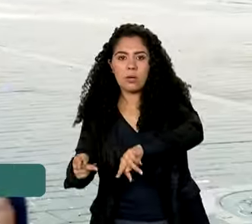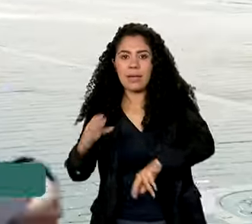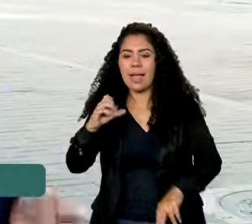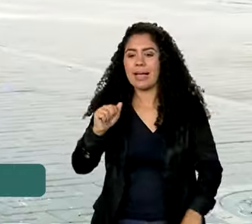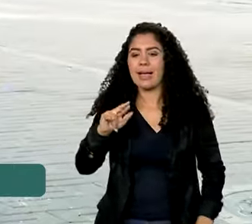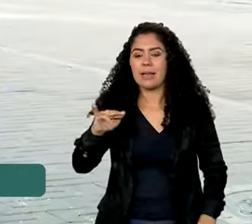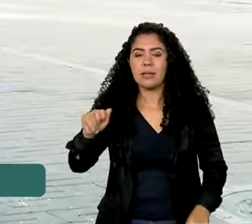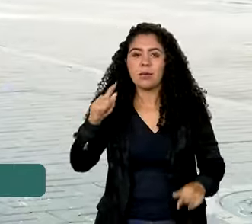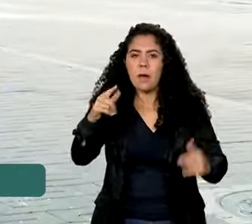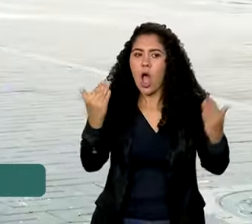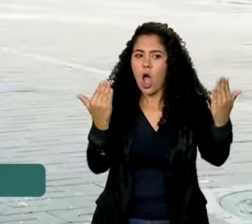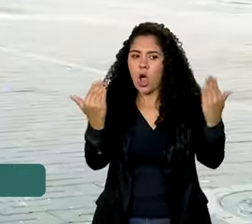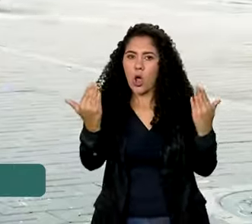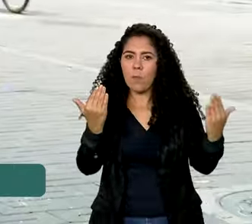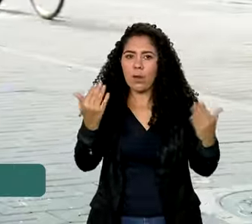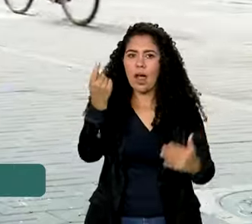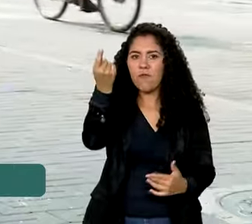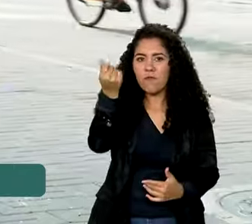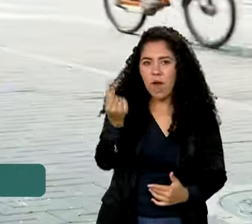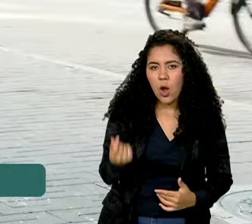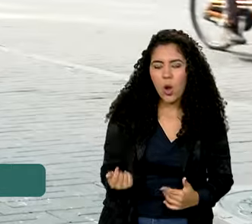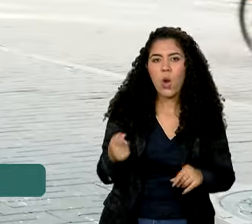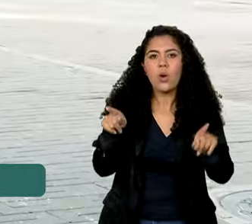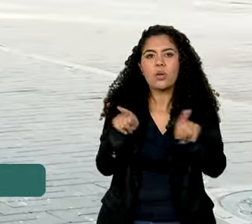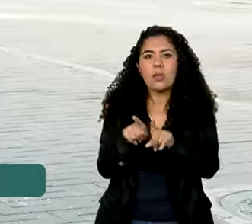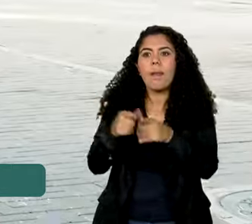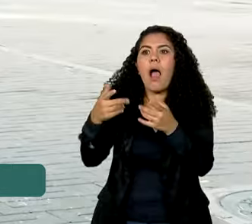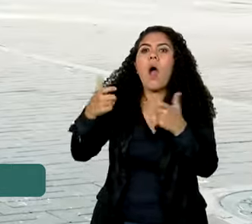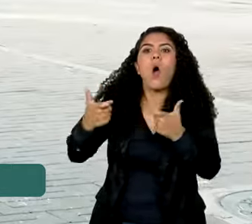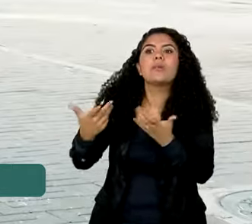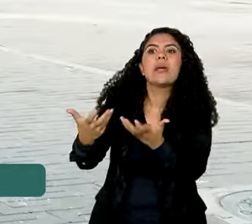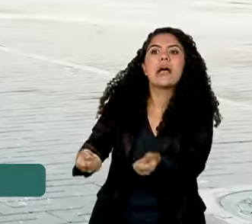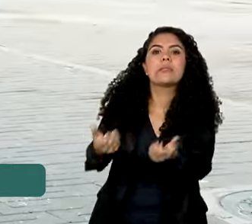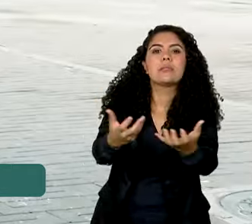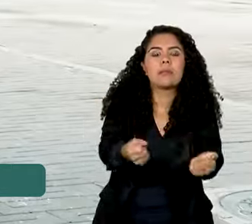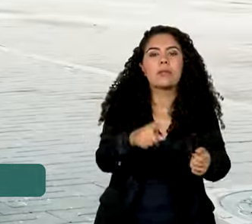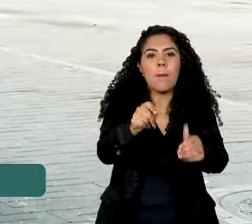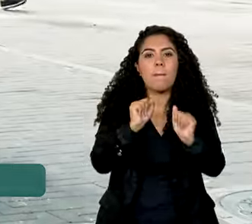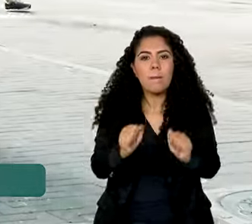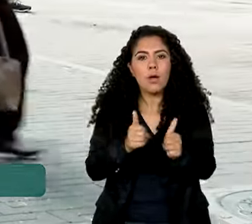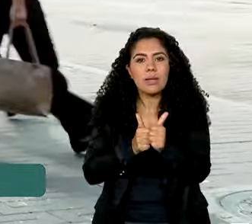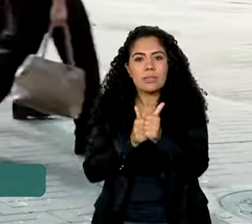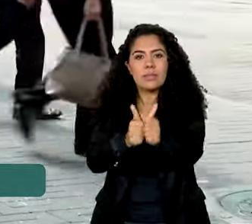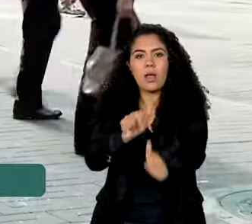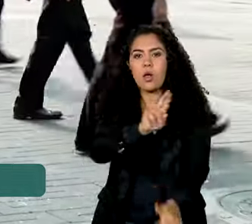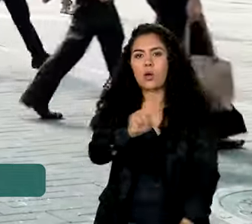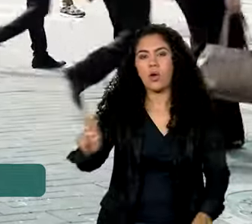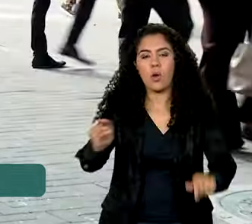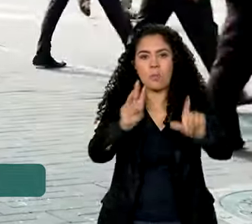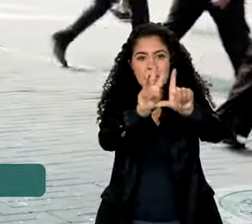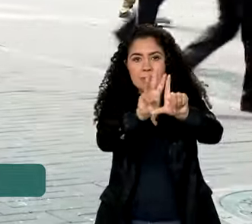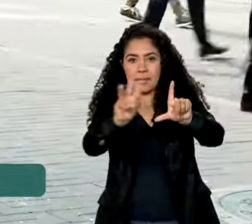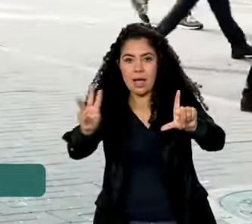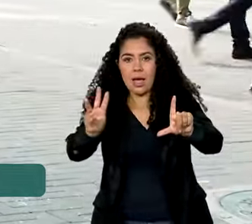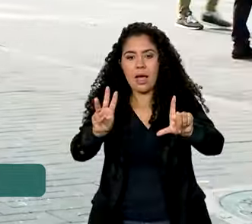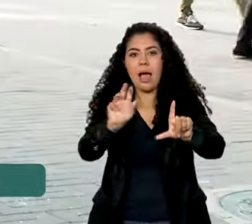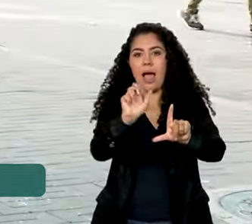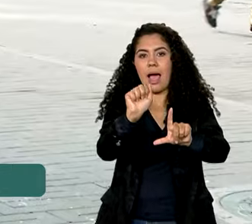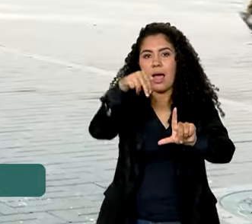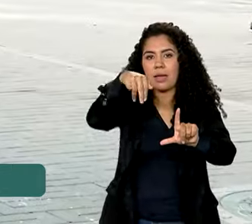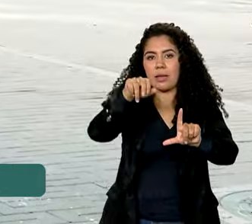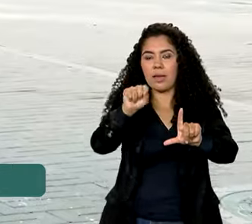comparar valores e também coberturas, é só acessar o guia ANS no portal